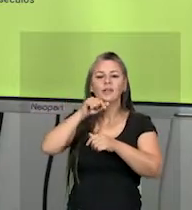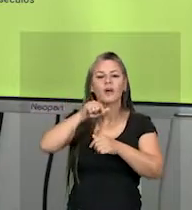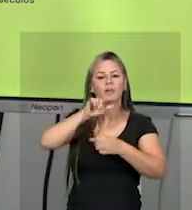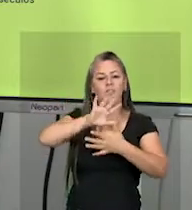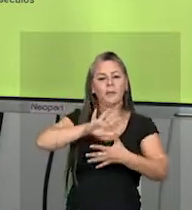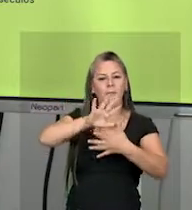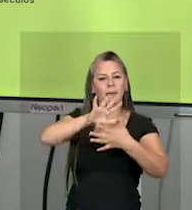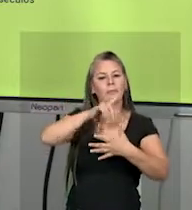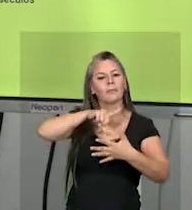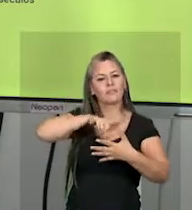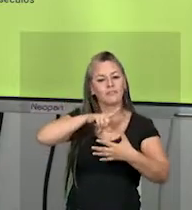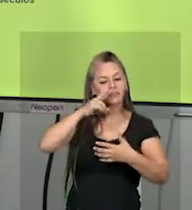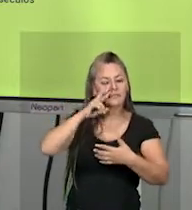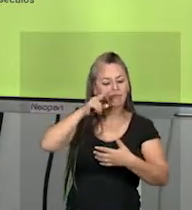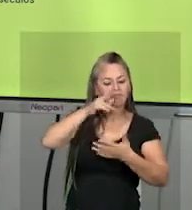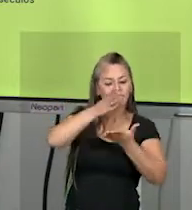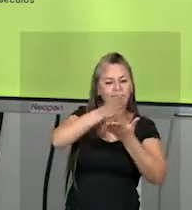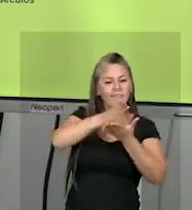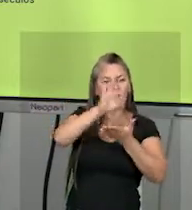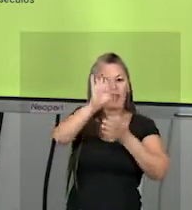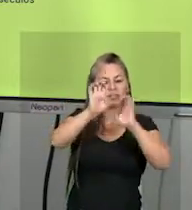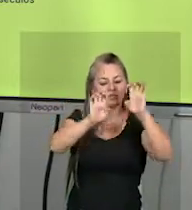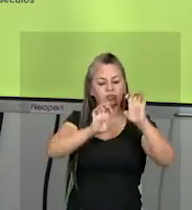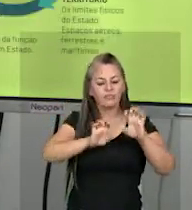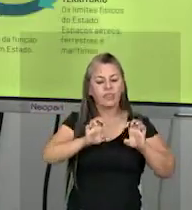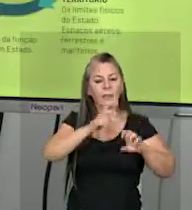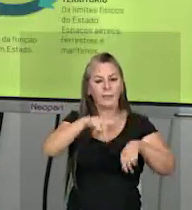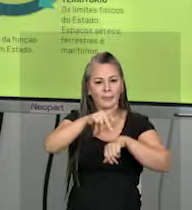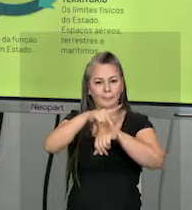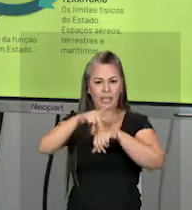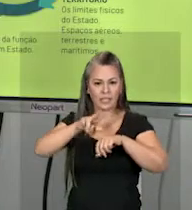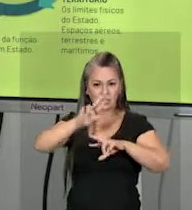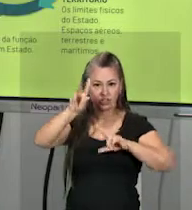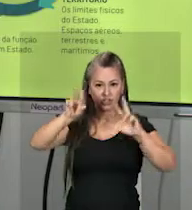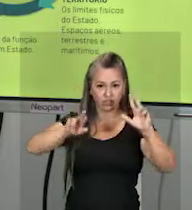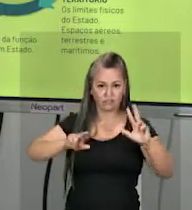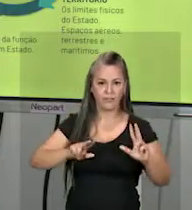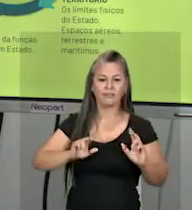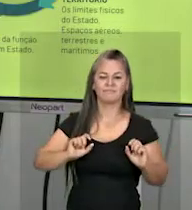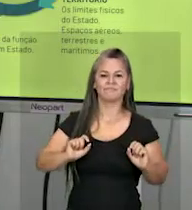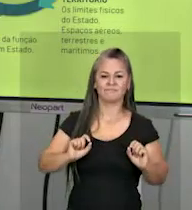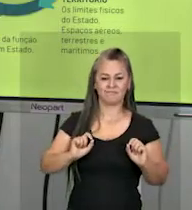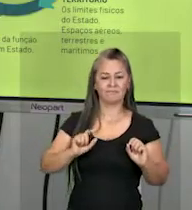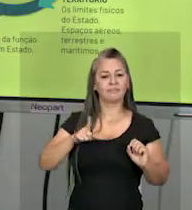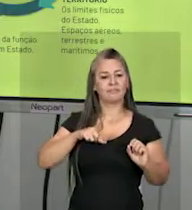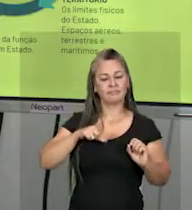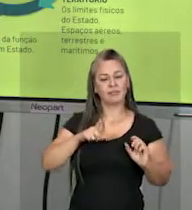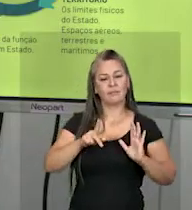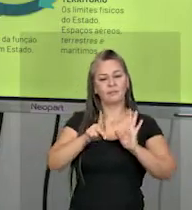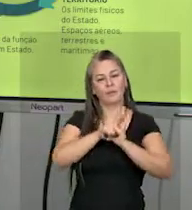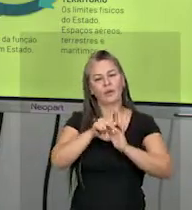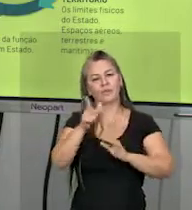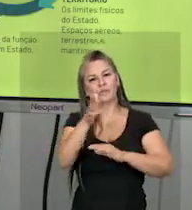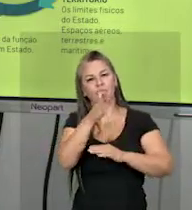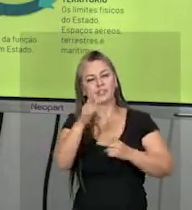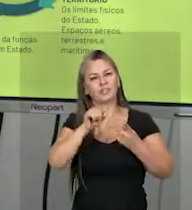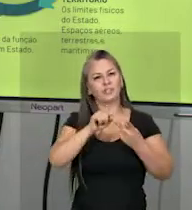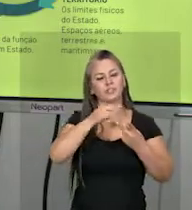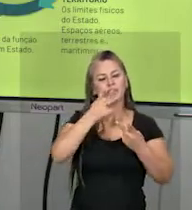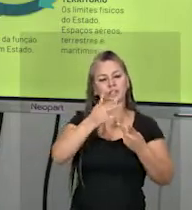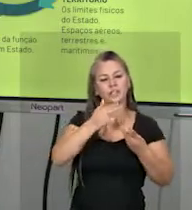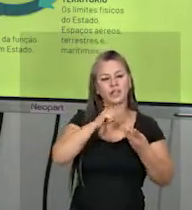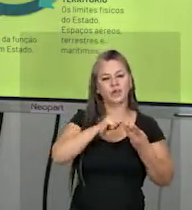estados nacionais lá na sua fisicalidade. Então, quais são as